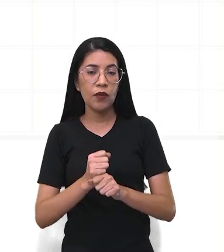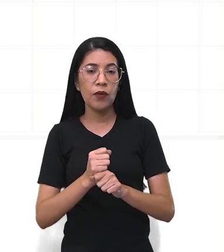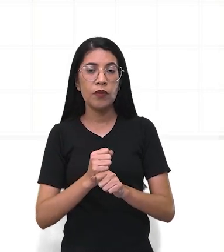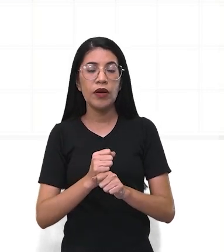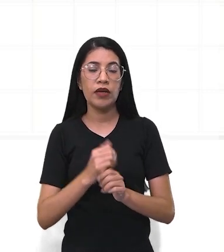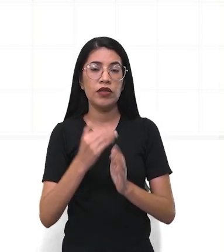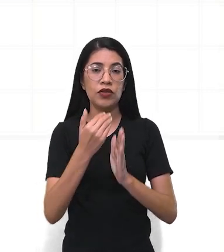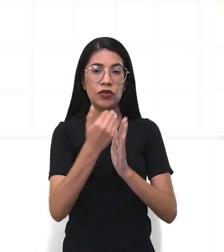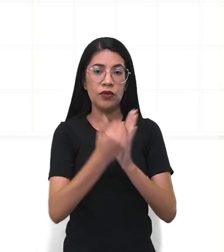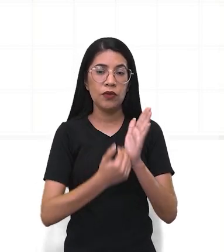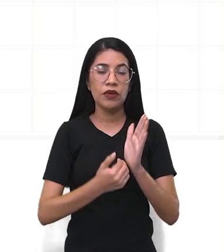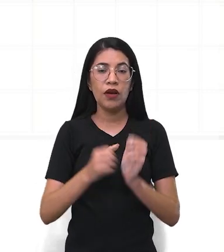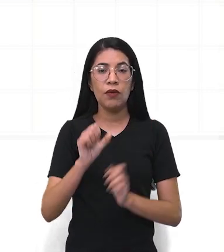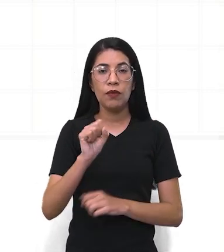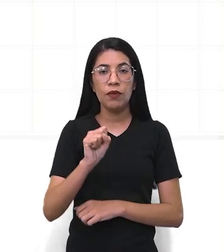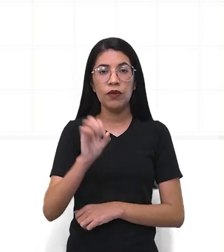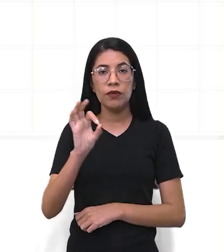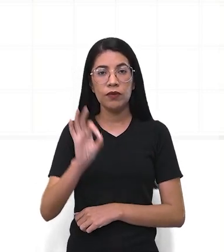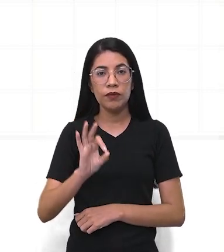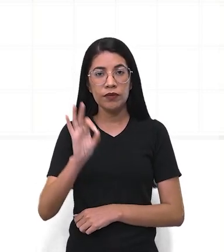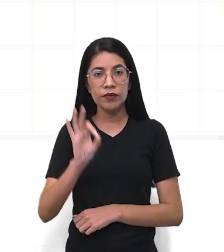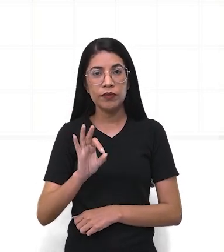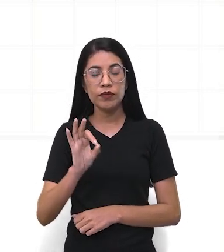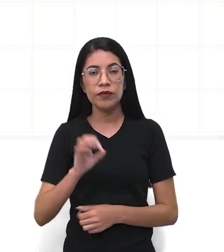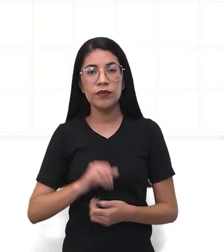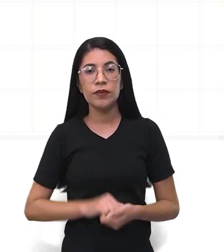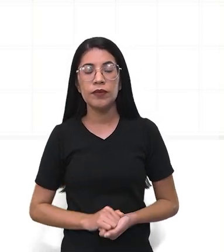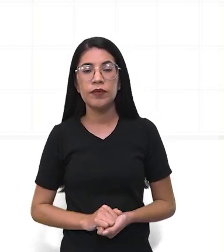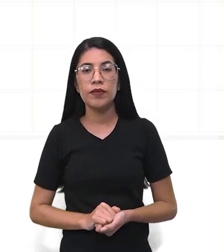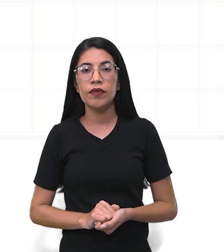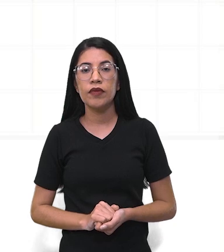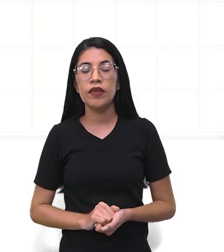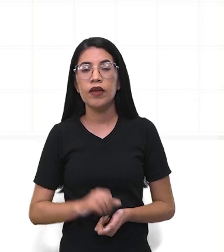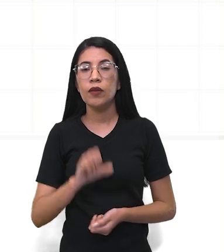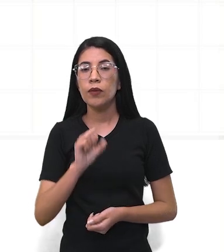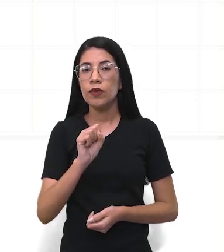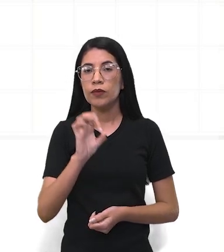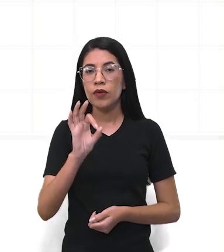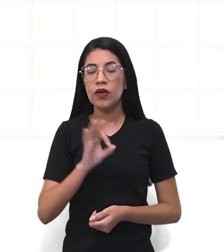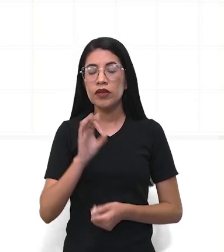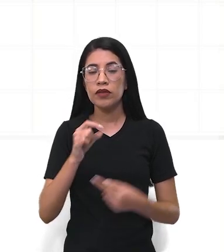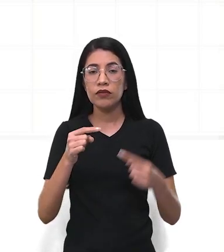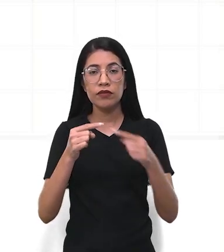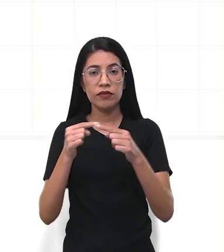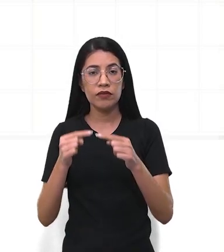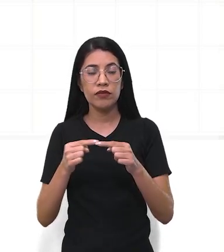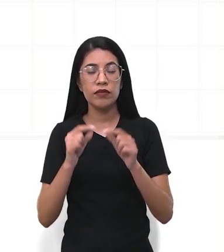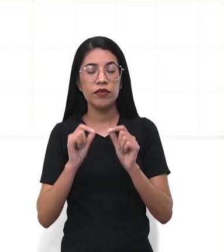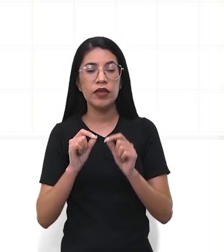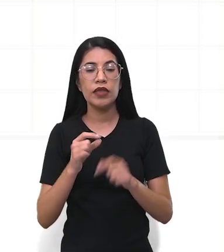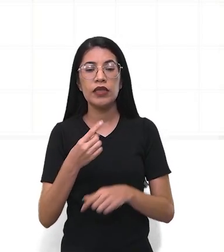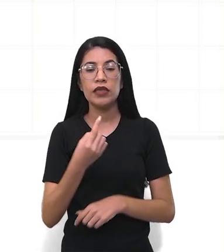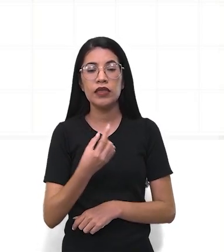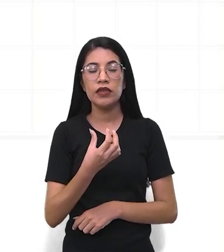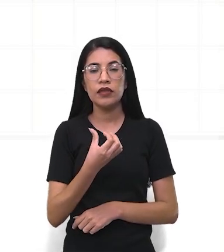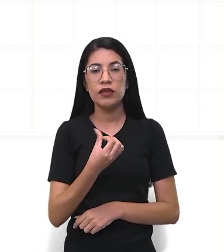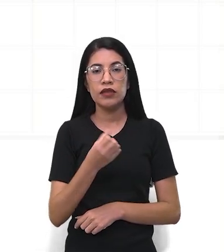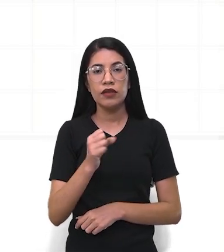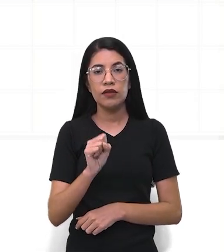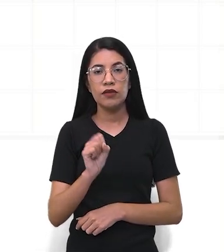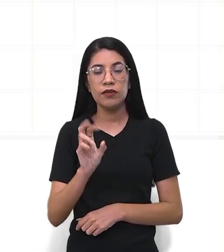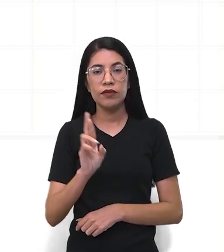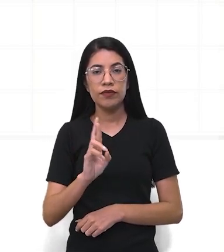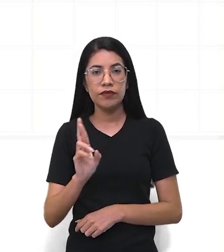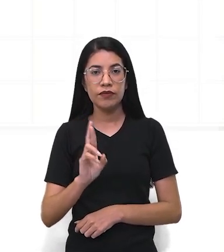descontar os 8% de desconto que foi dado. E esses 8% corresponde a R$ 168.